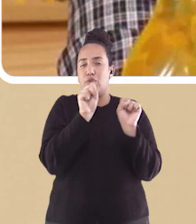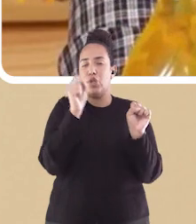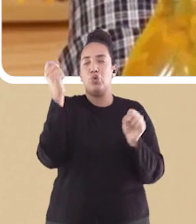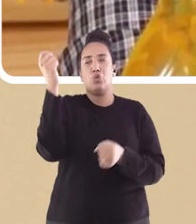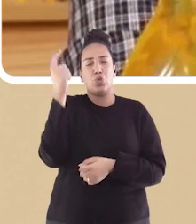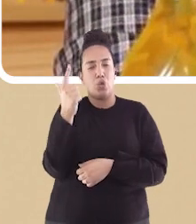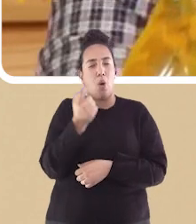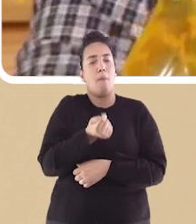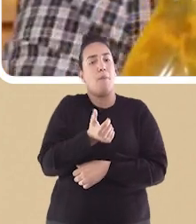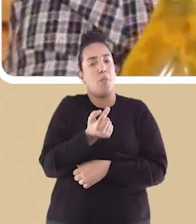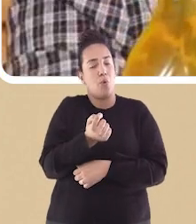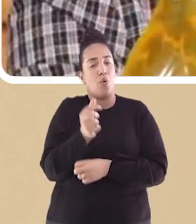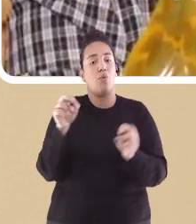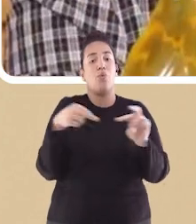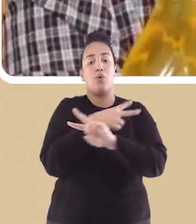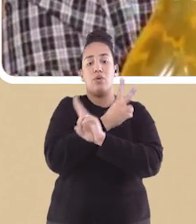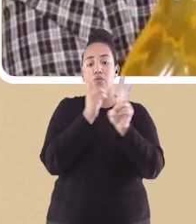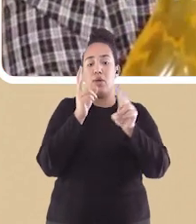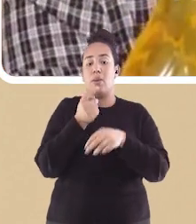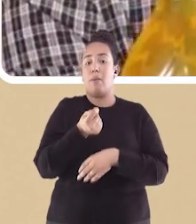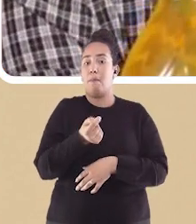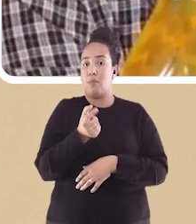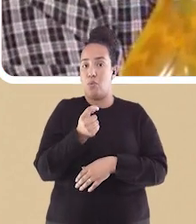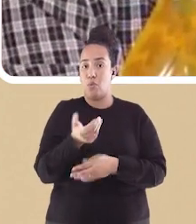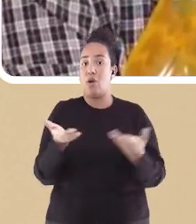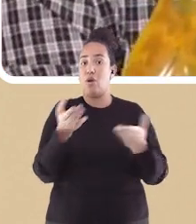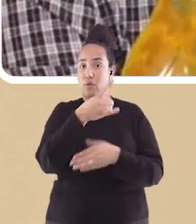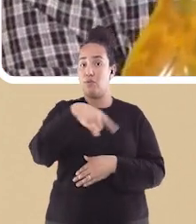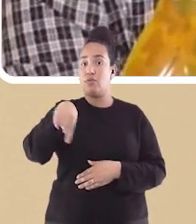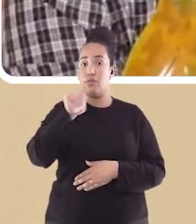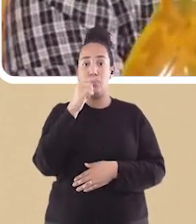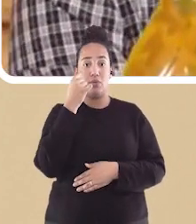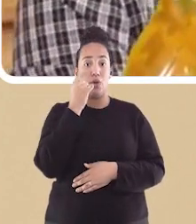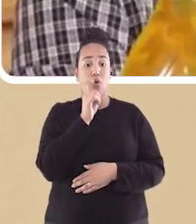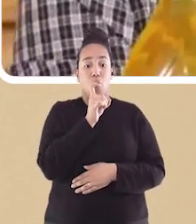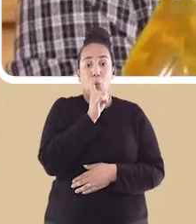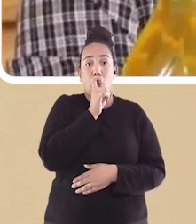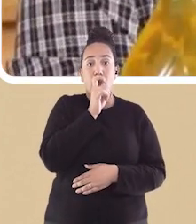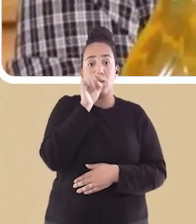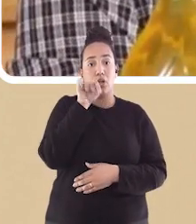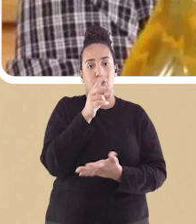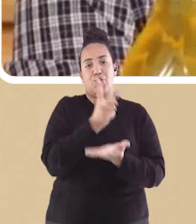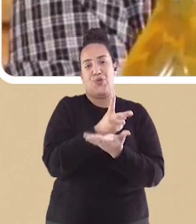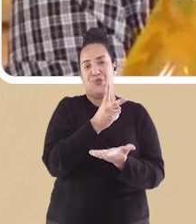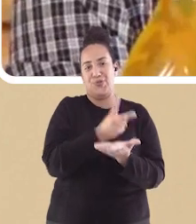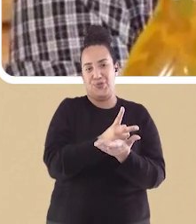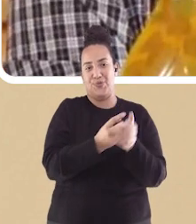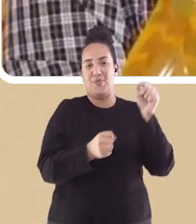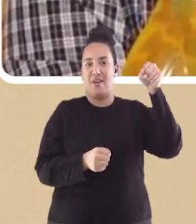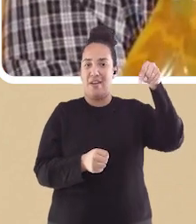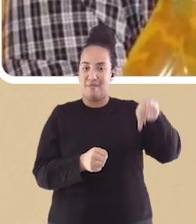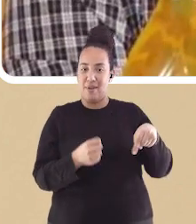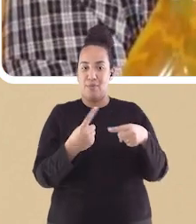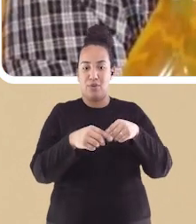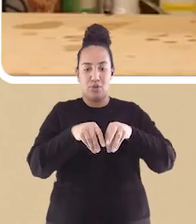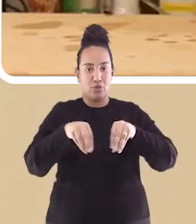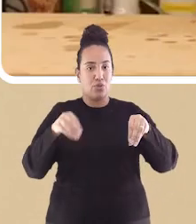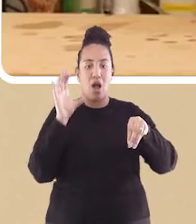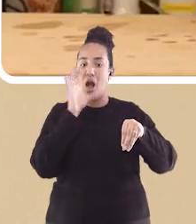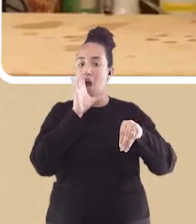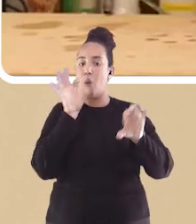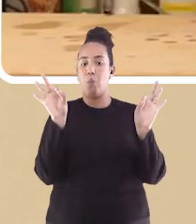vento. Nesse caso, o ar frio vai ficar embaixo, porque o solo não esquenta muito. Vamos ver o que vai